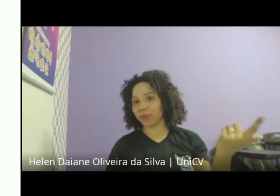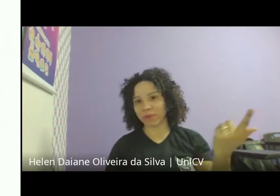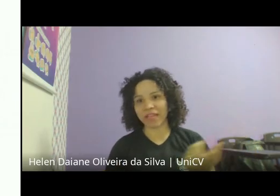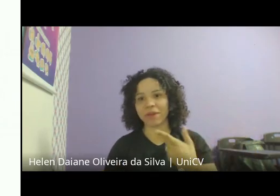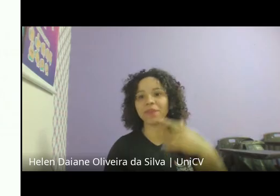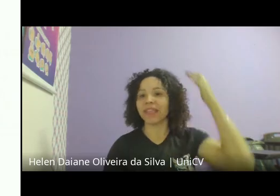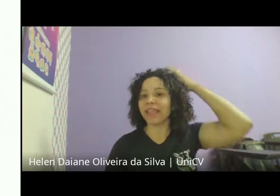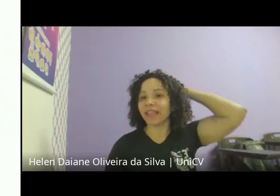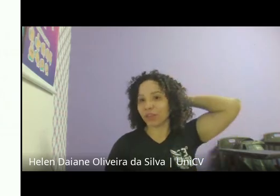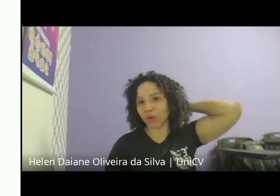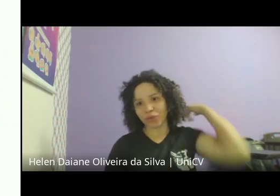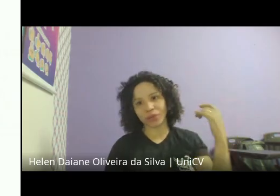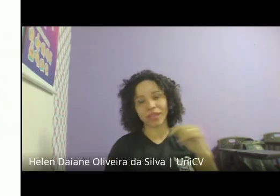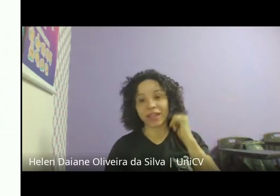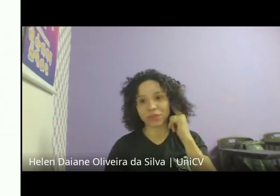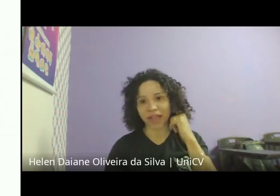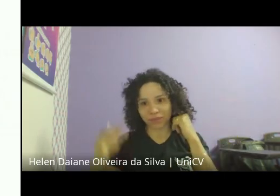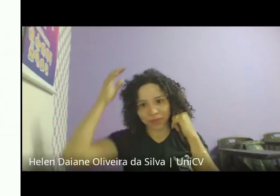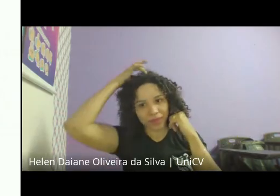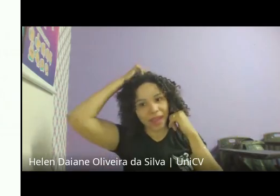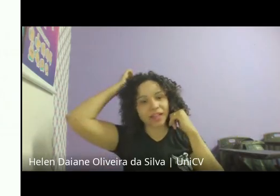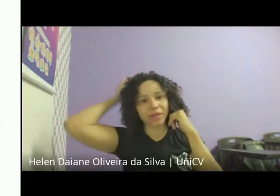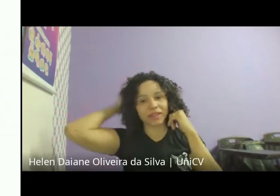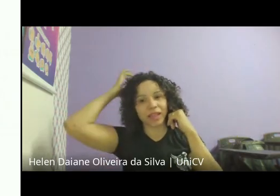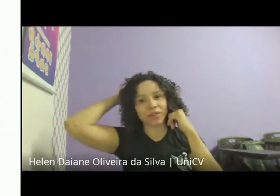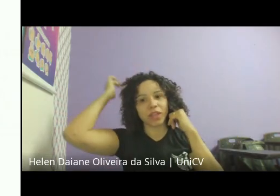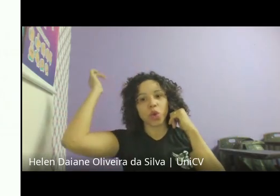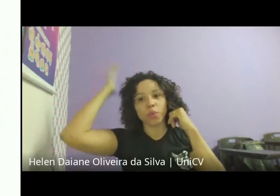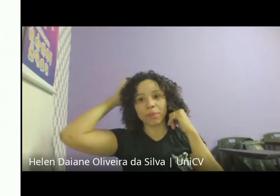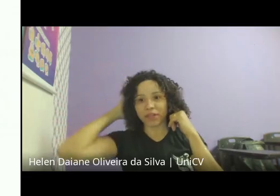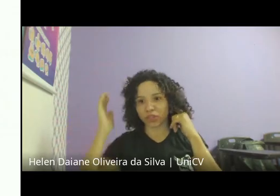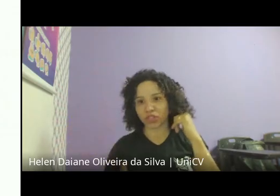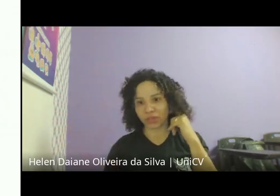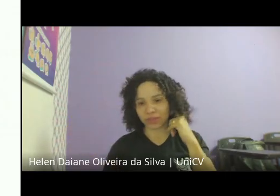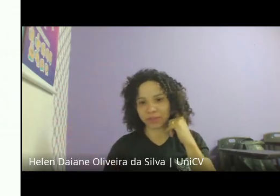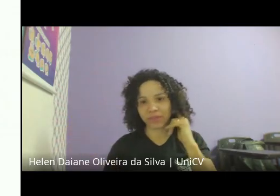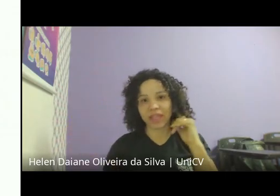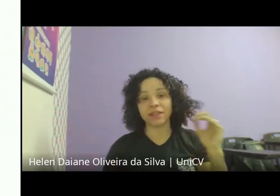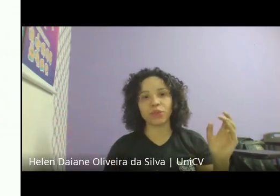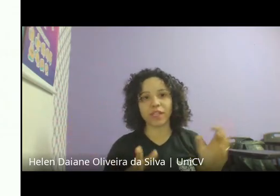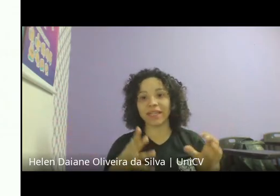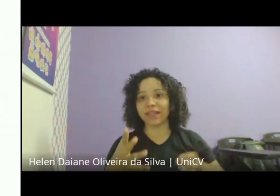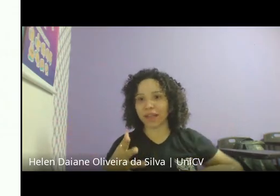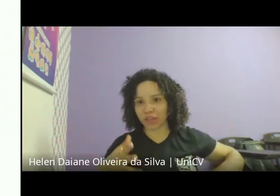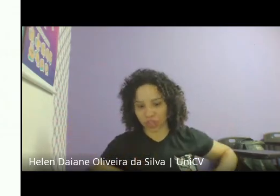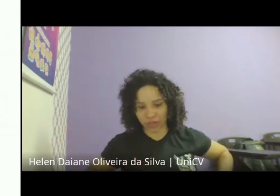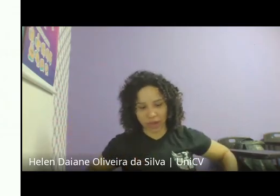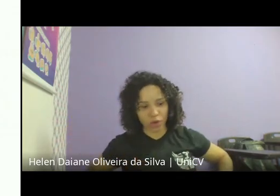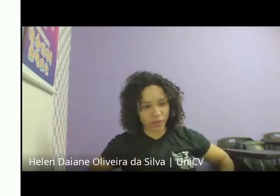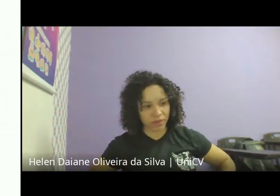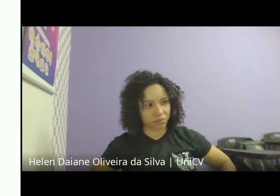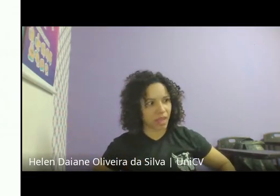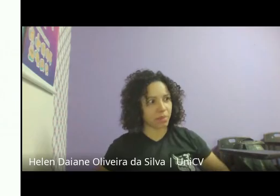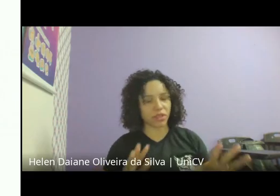um outro problema, e no ouvido que ela escutava, ela também teve uma perda auditiva. Não foi grande,